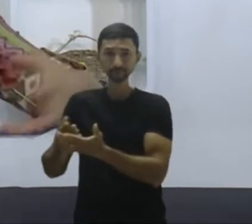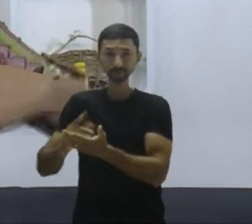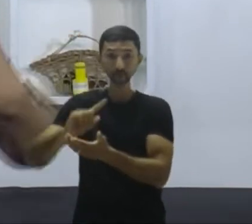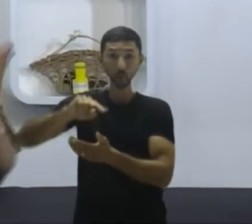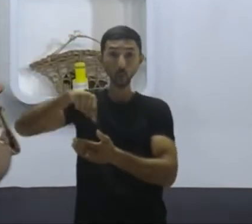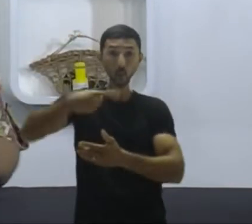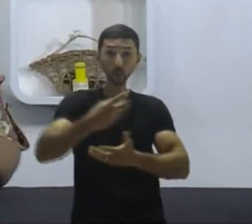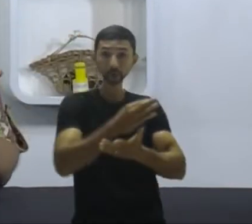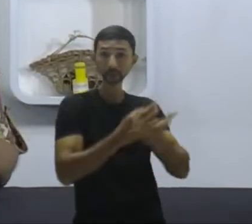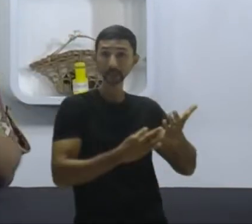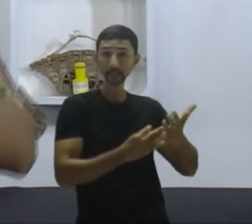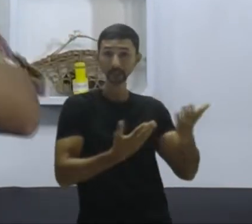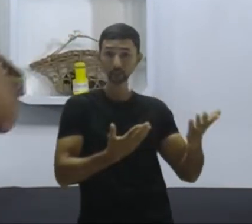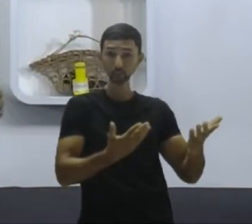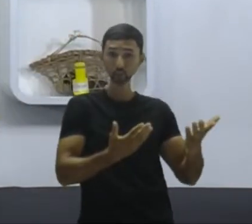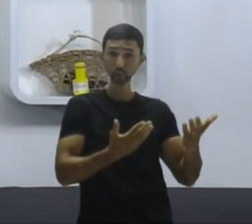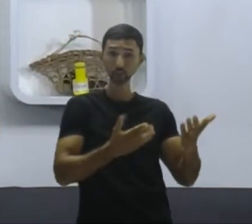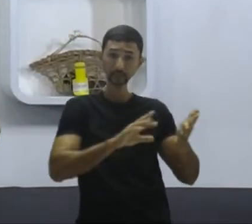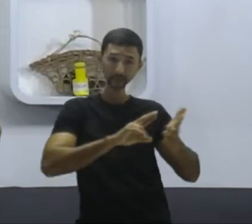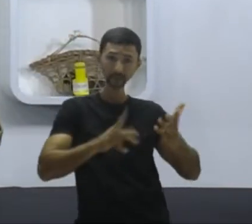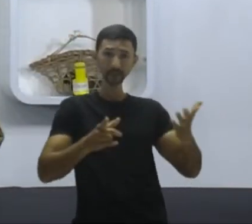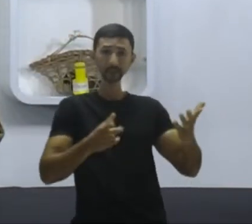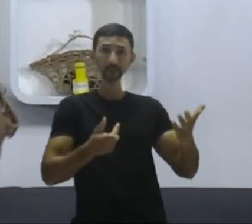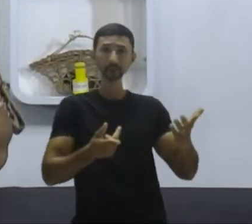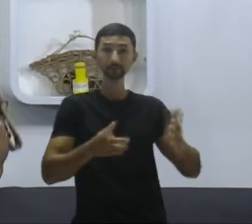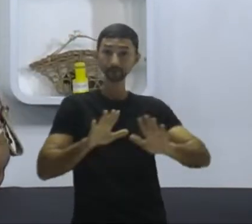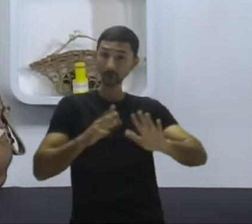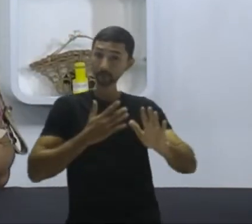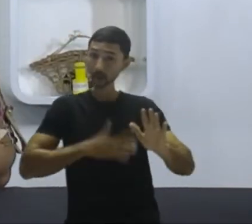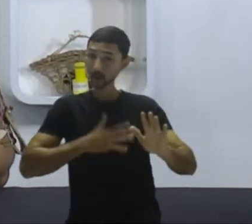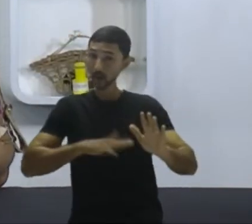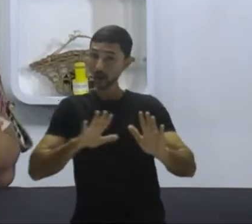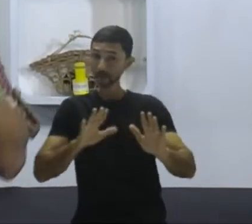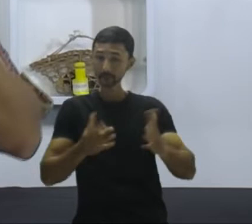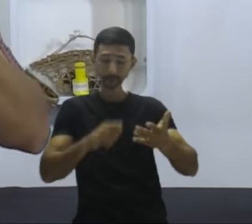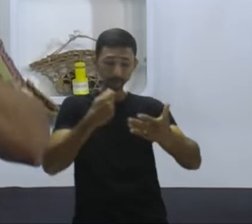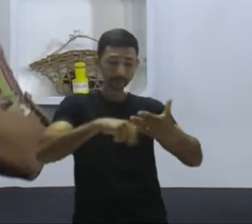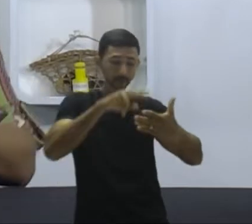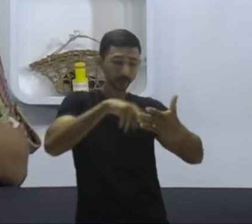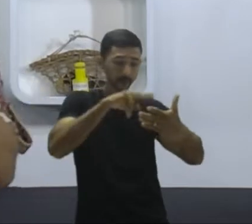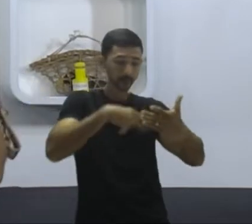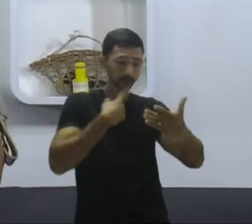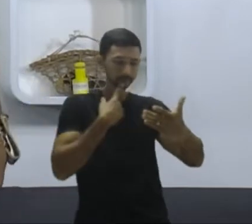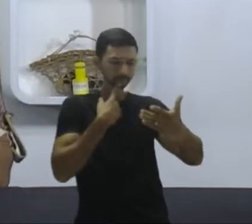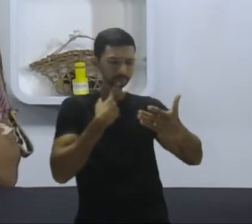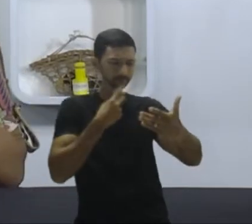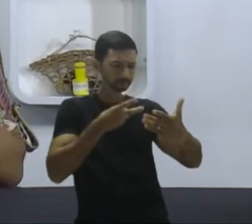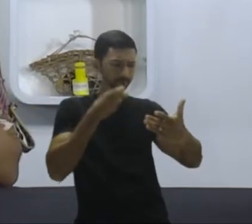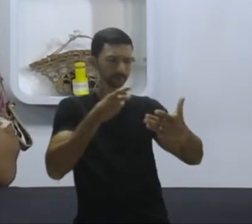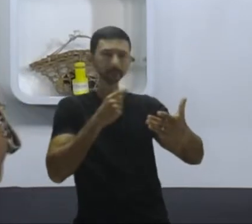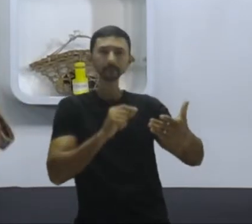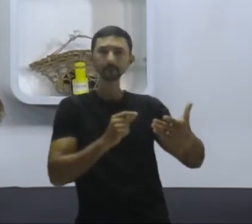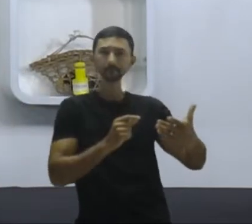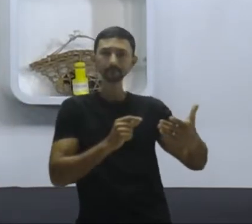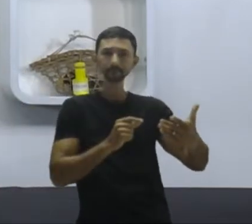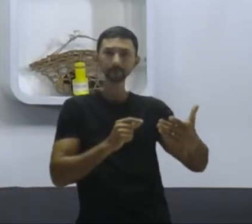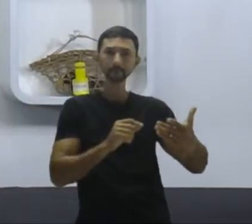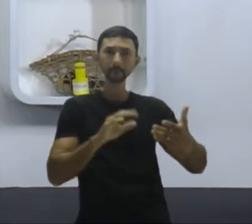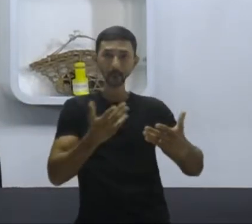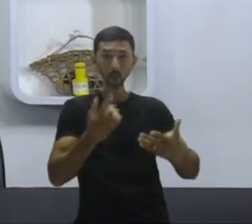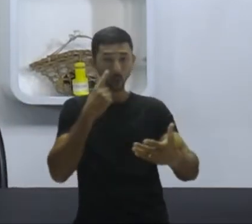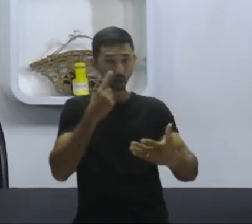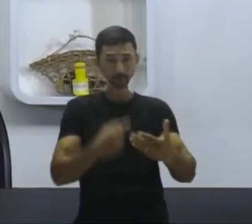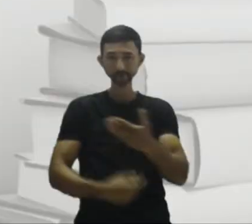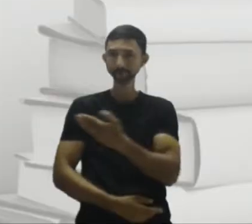não apresenta os elementos narrativos. Calma, a gente precisa ler e verificar isso daqui. Então, vamos